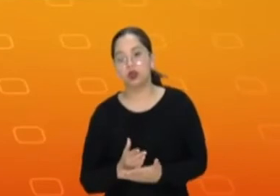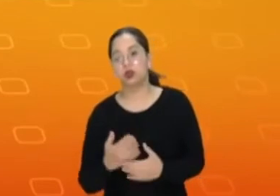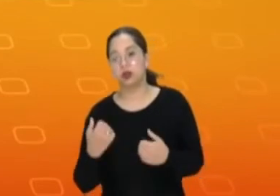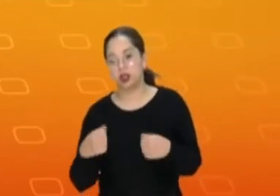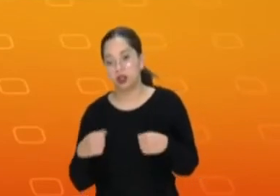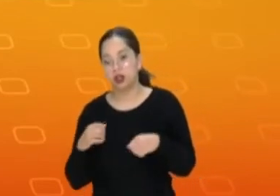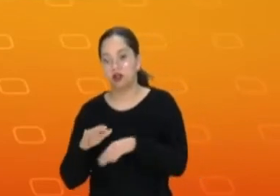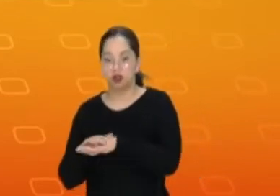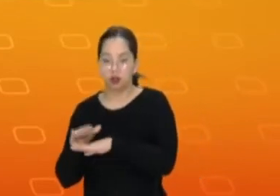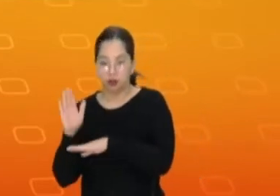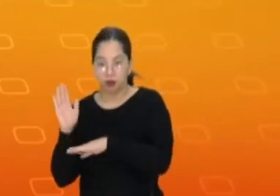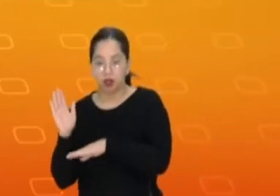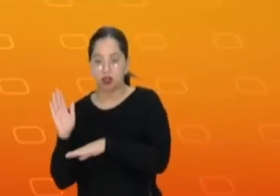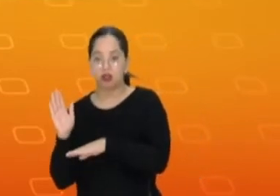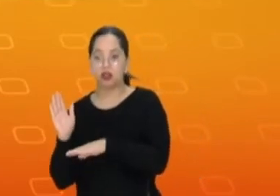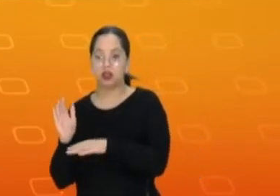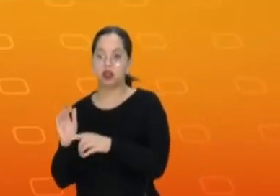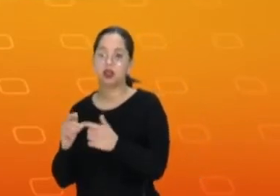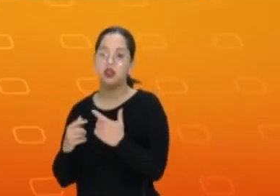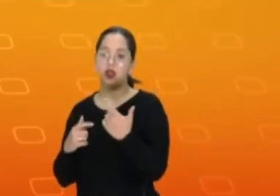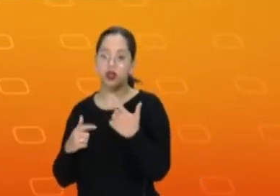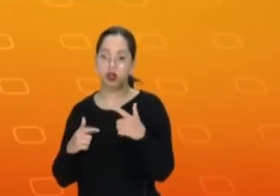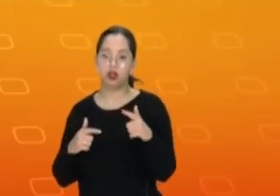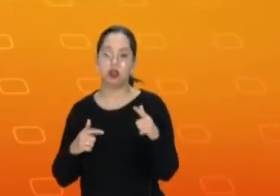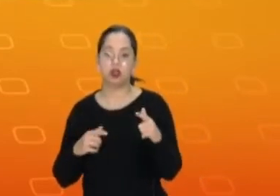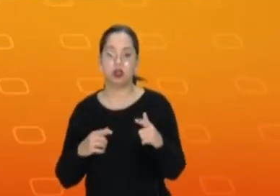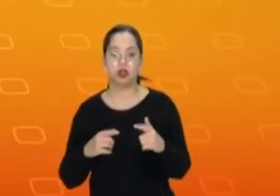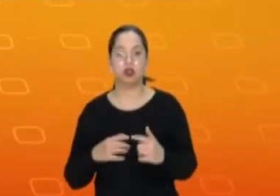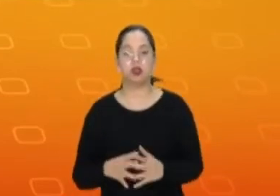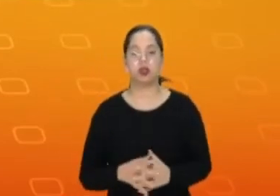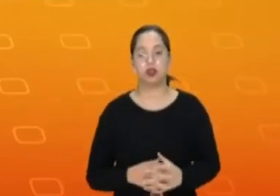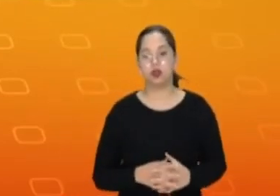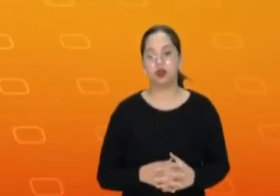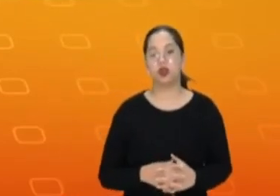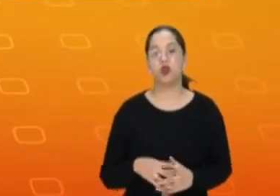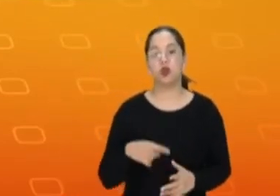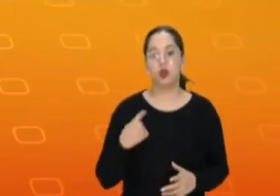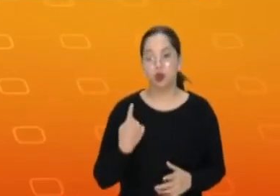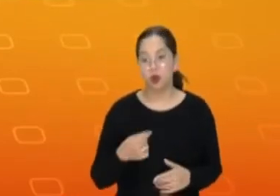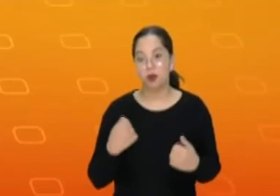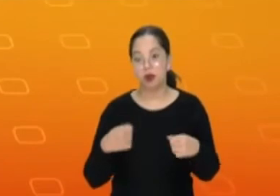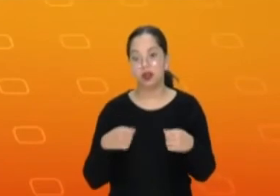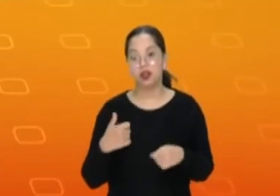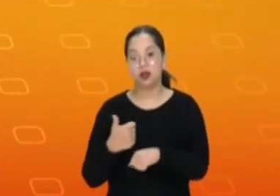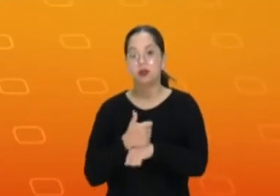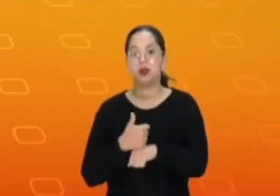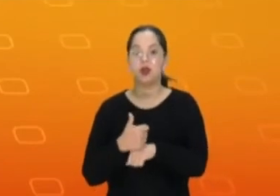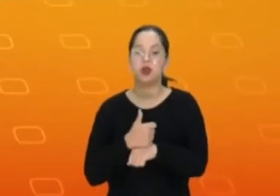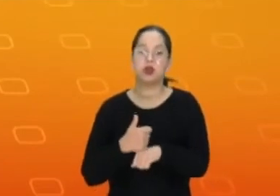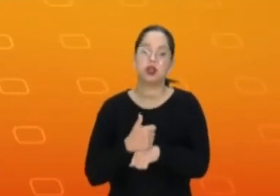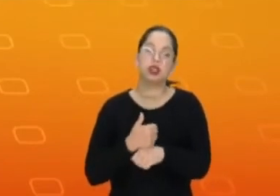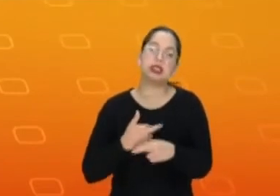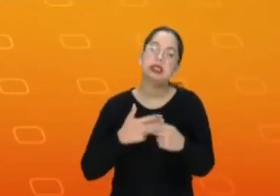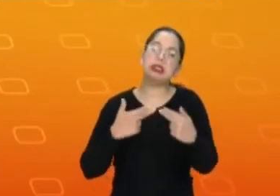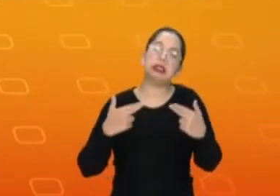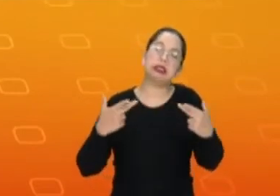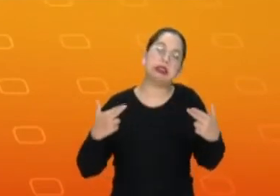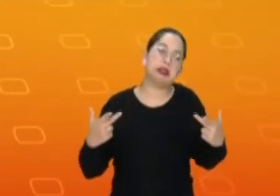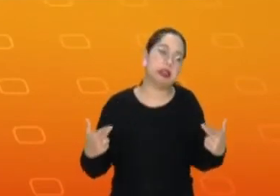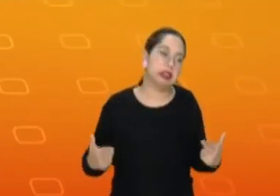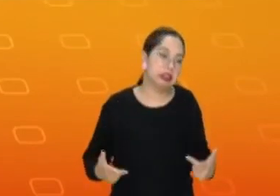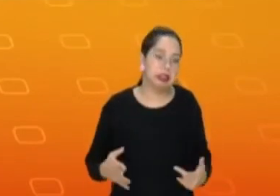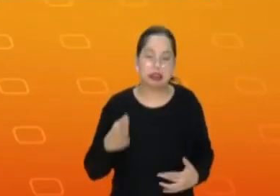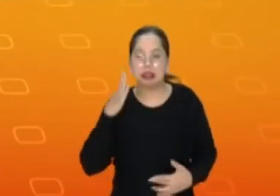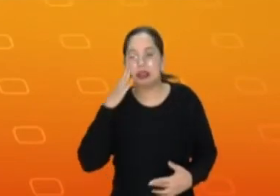especialistas em um ponto ou em outro. Mas nós Sim. precisaremos ter profissionais com múltiplos skills, sim,